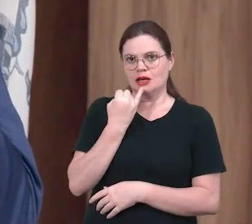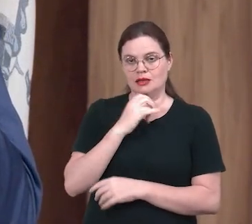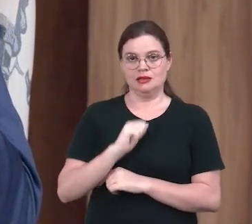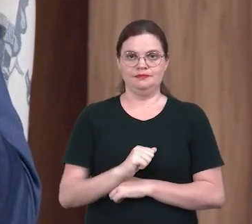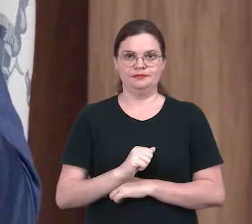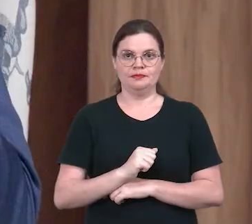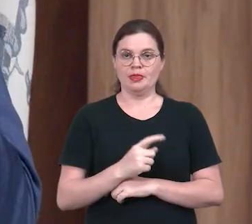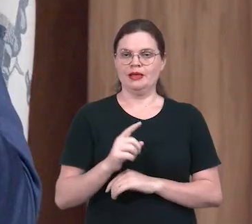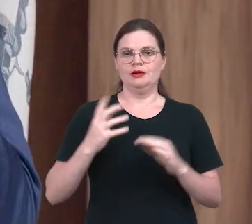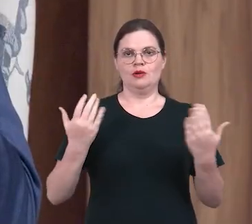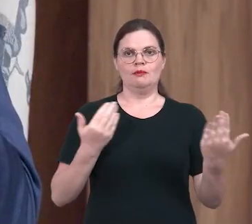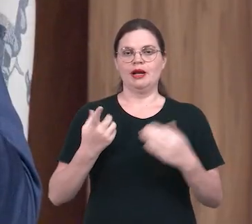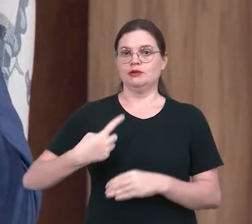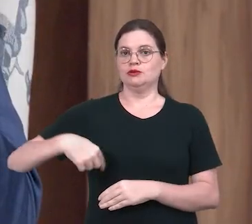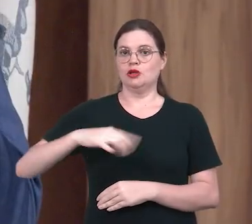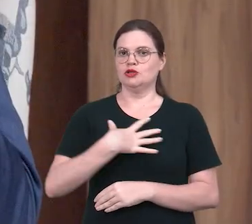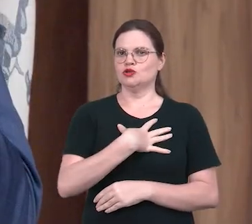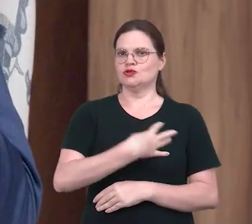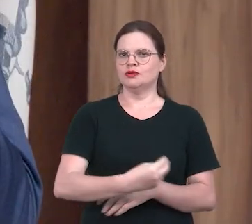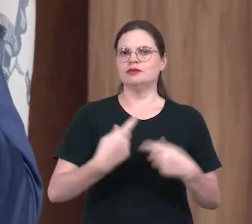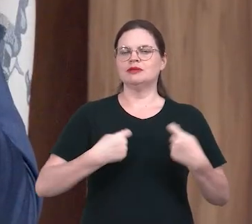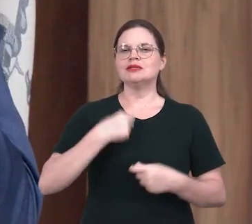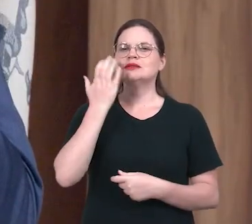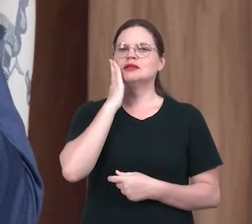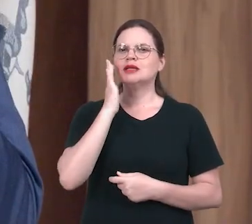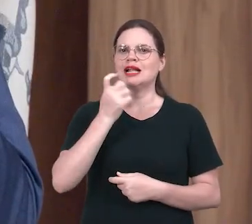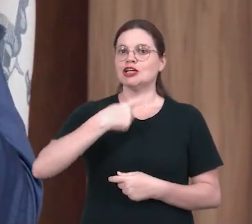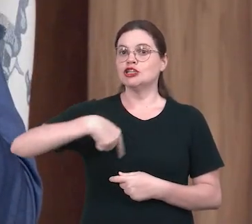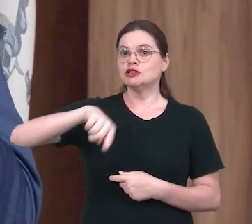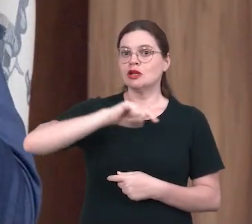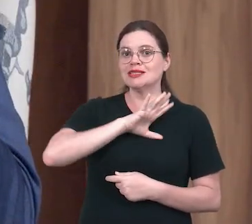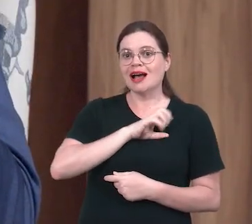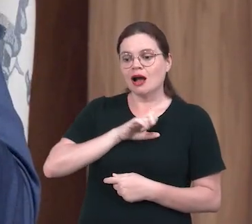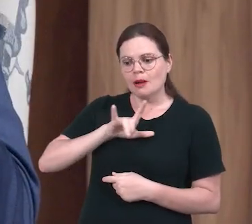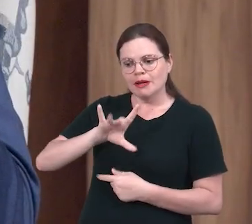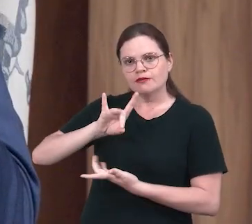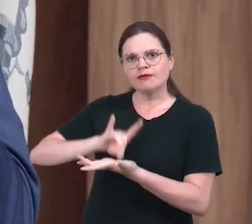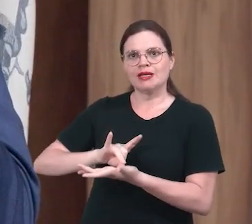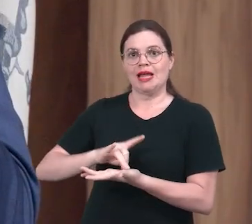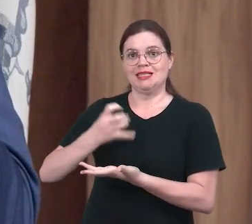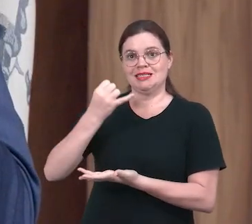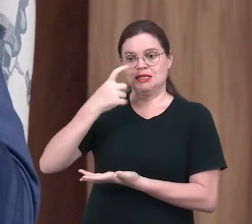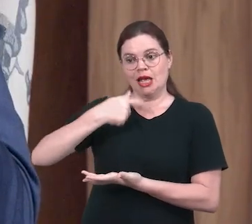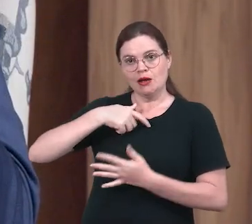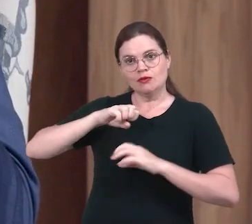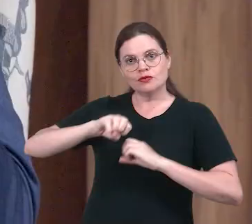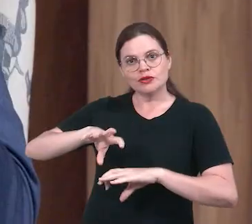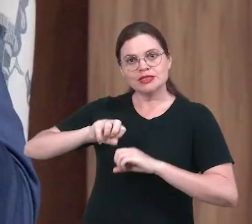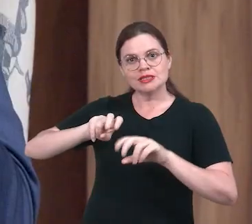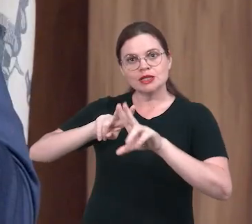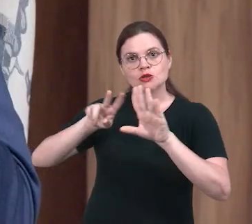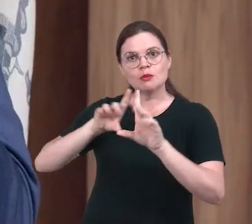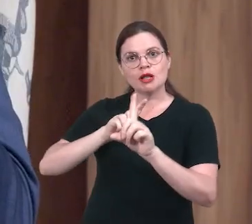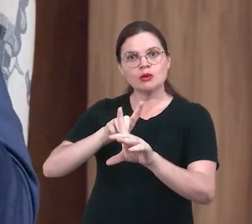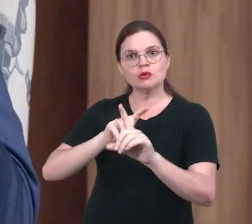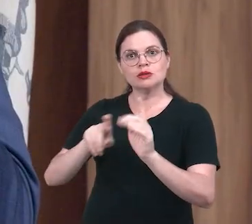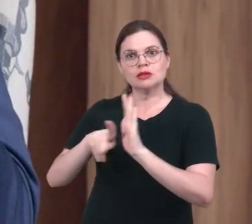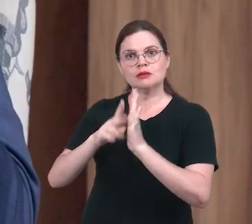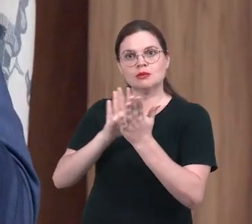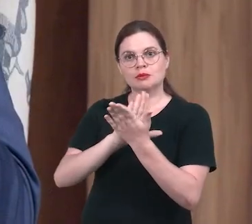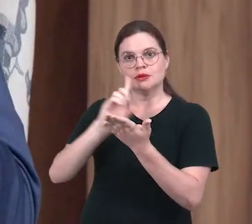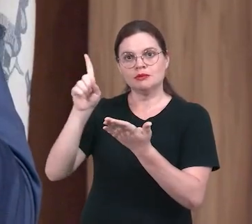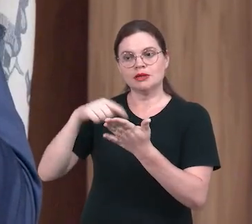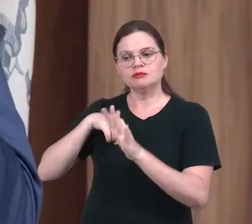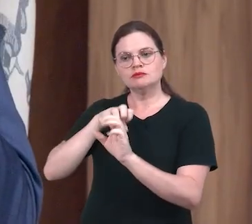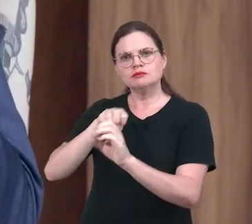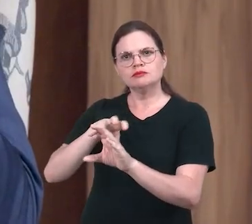por eles é sincero. E que quando nós queremos transmitir a herança para eles, o evangelho, o ensino,